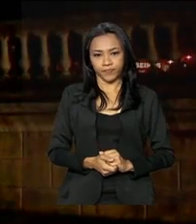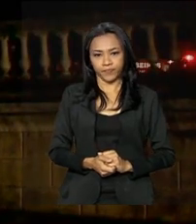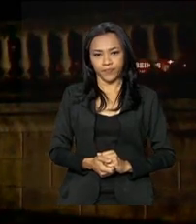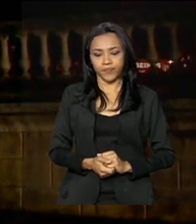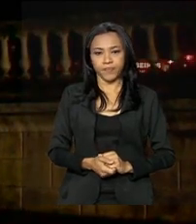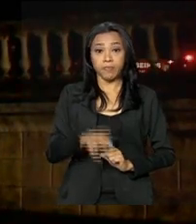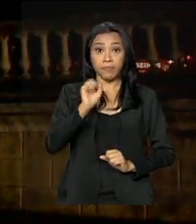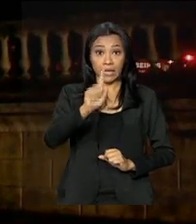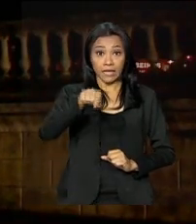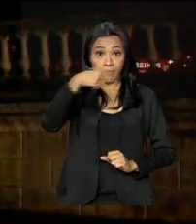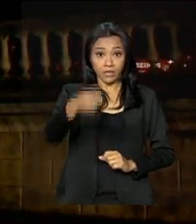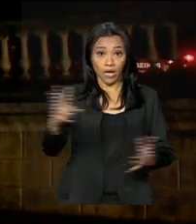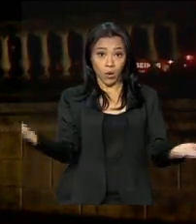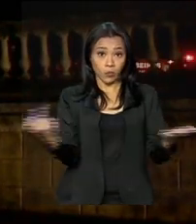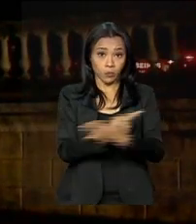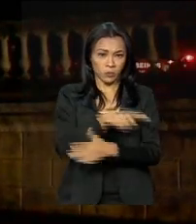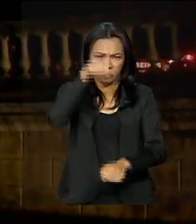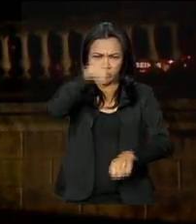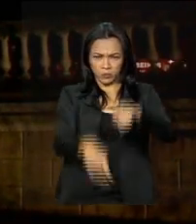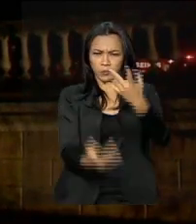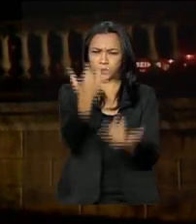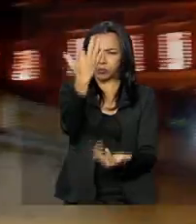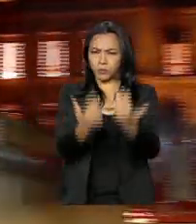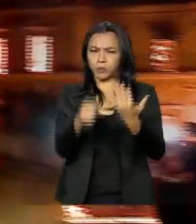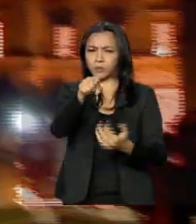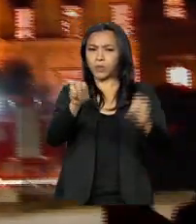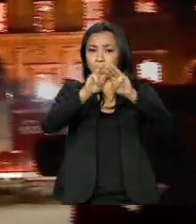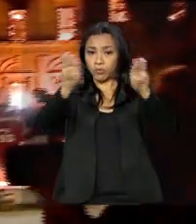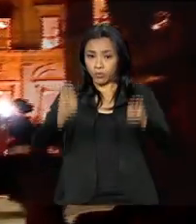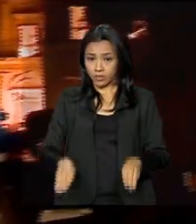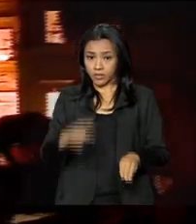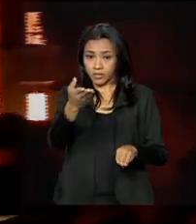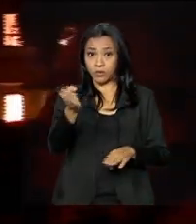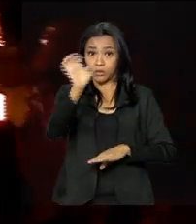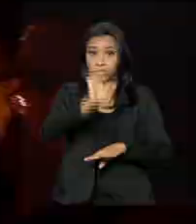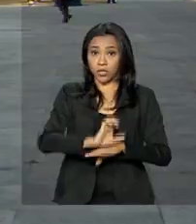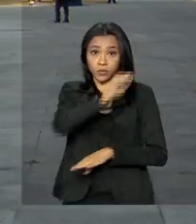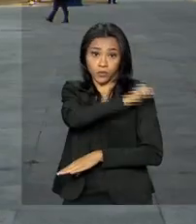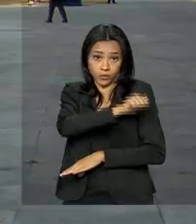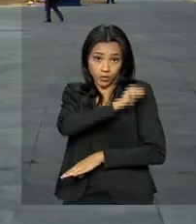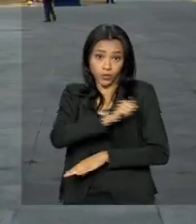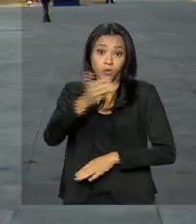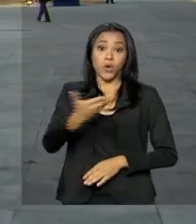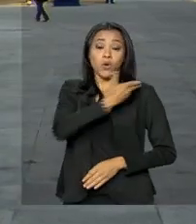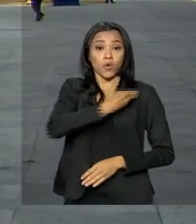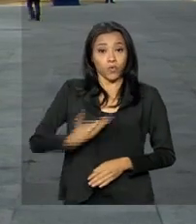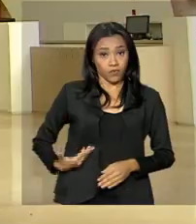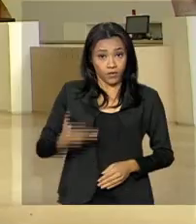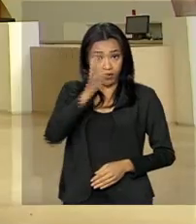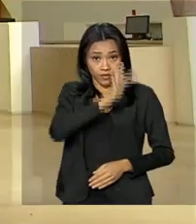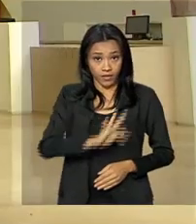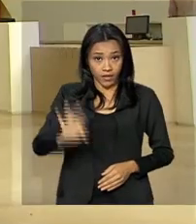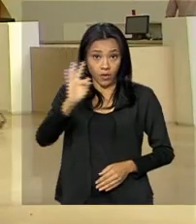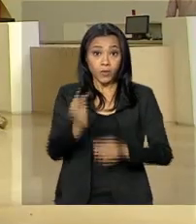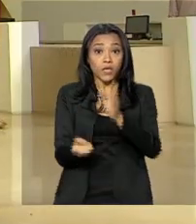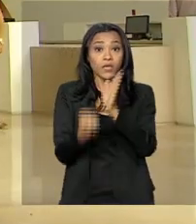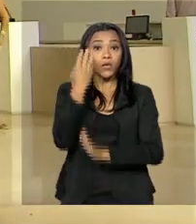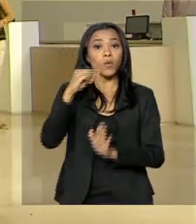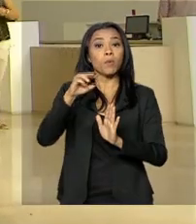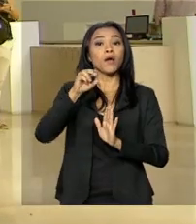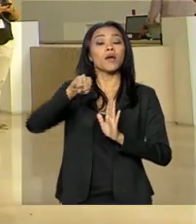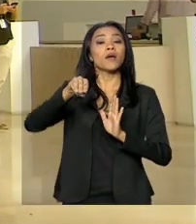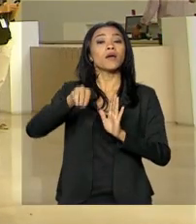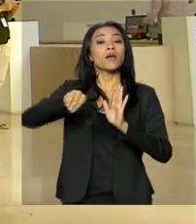depois do incêndio que atingiu um museu nacional no rio de janeiro o governo federal criou por meio de medida provisória uma